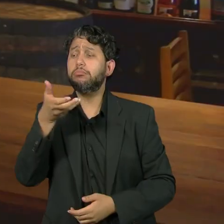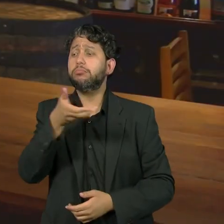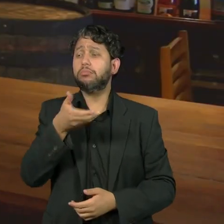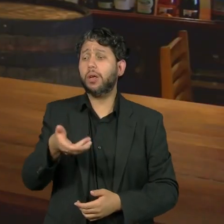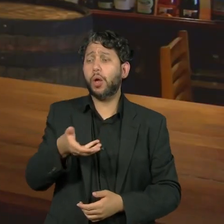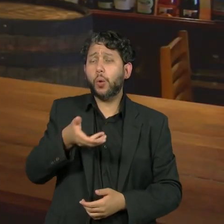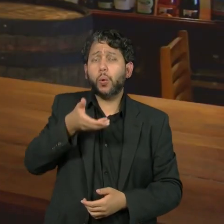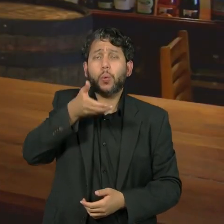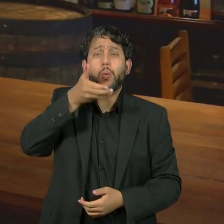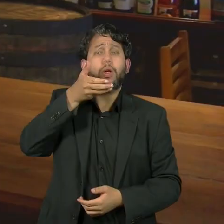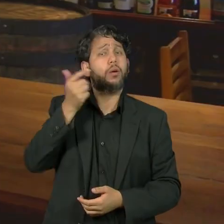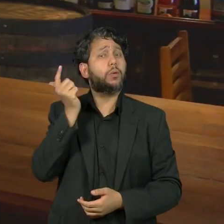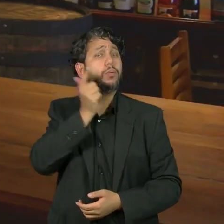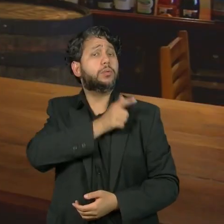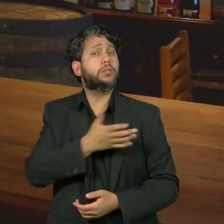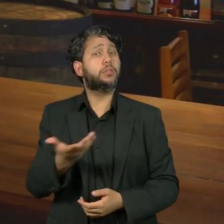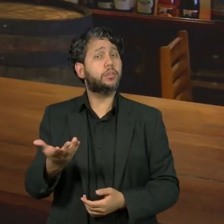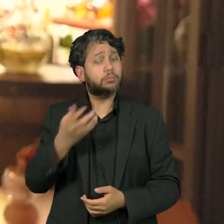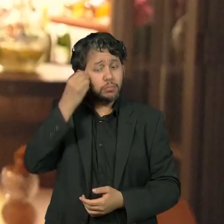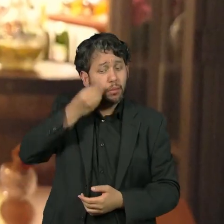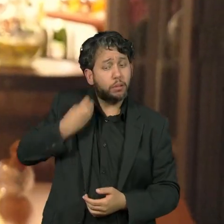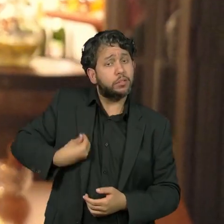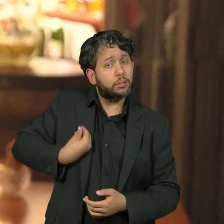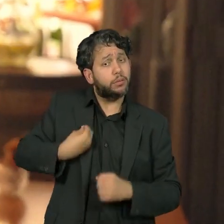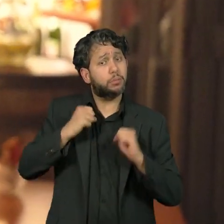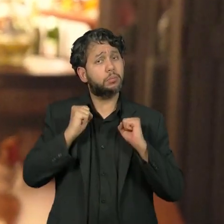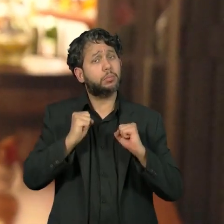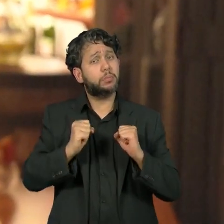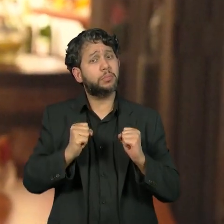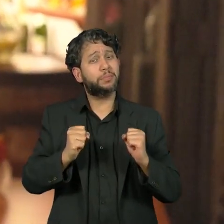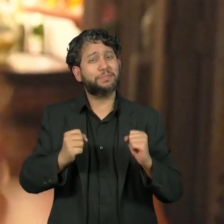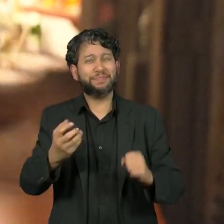pode se permitir acessar e vivenciar.